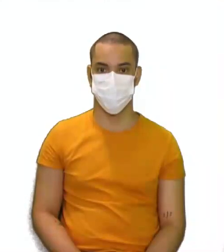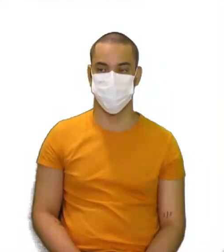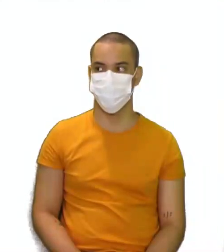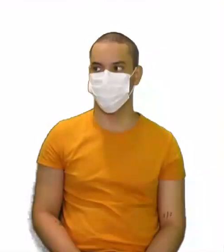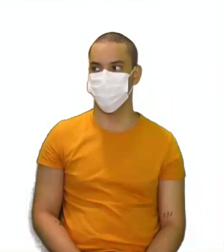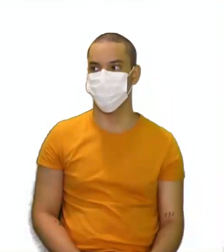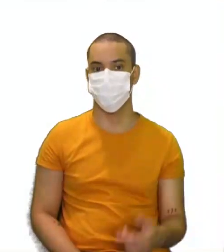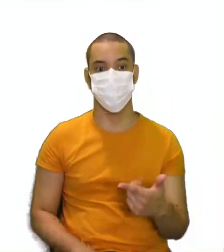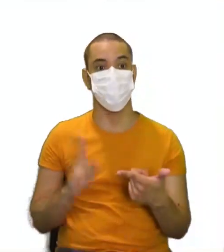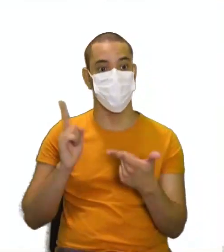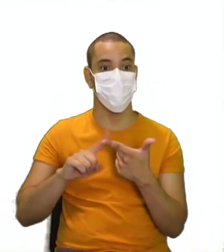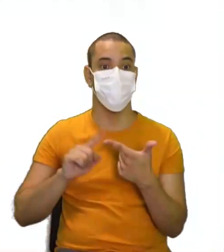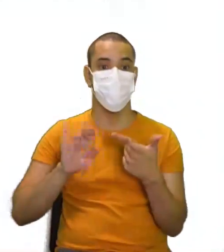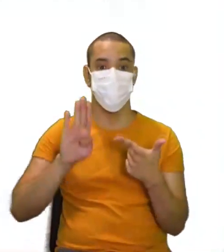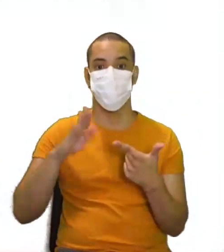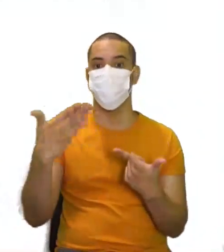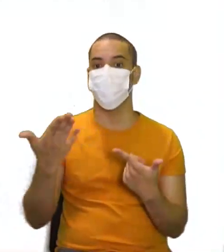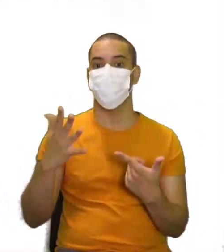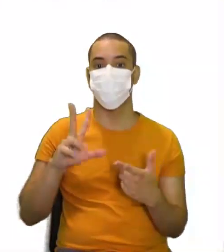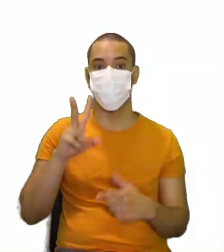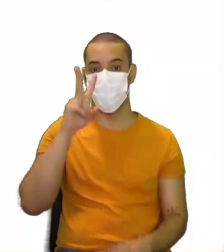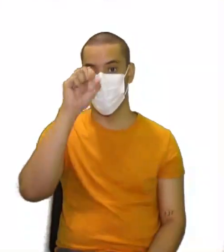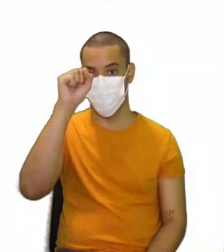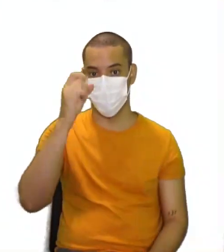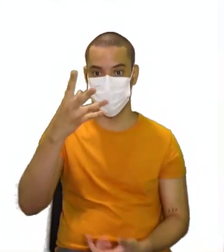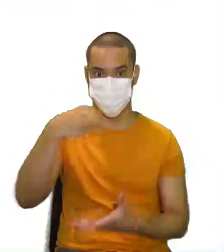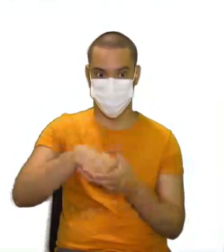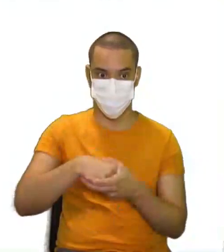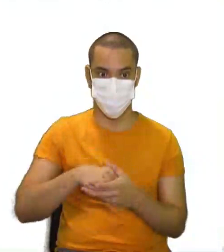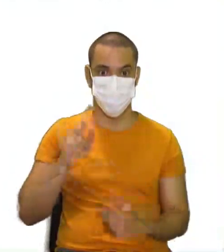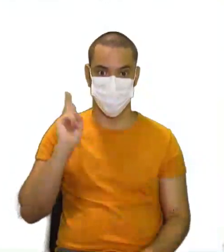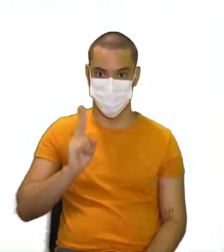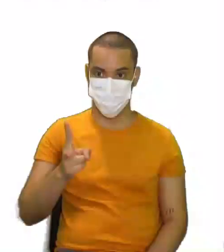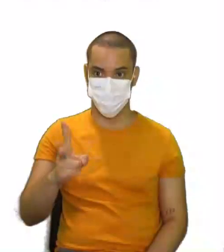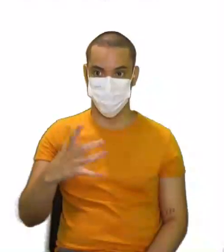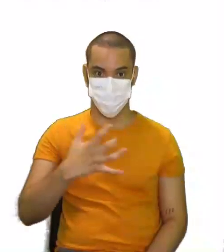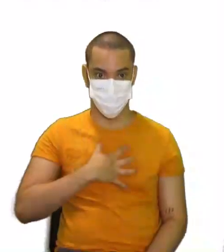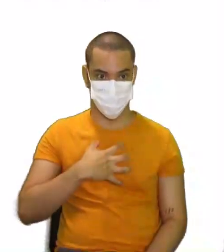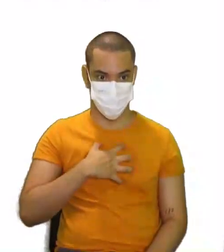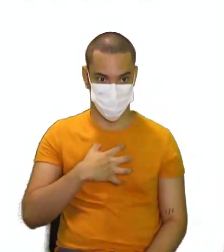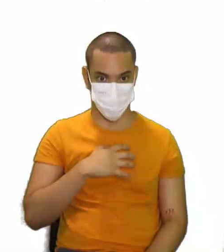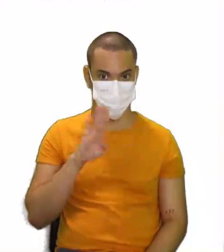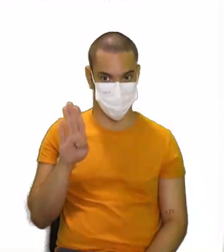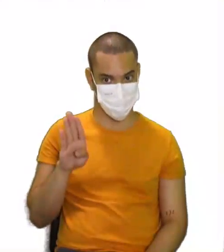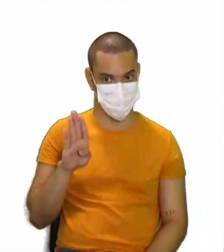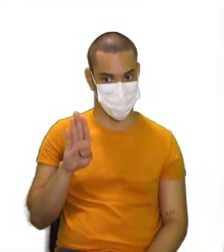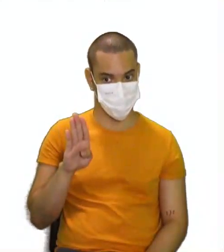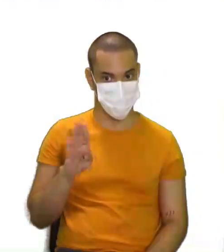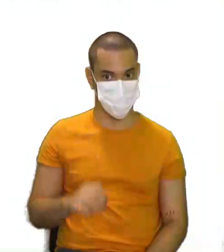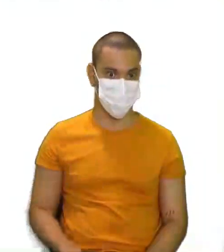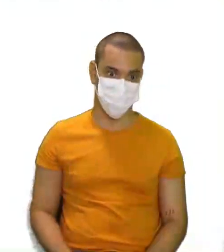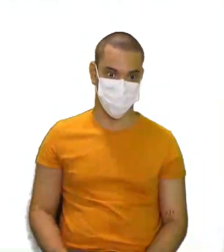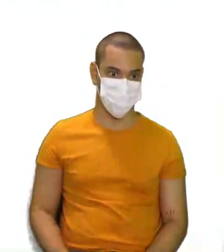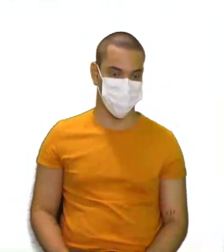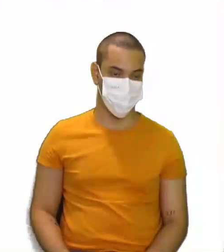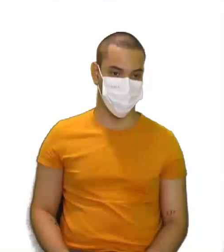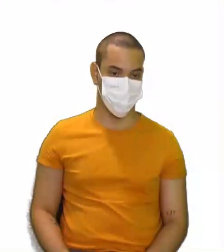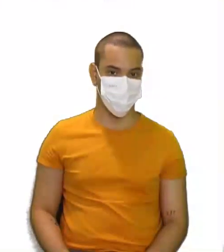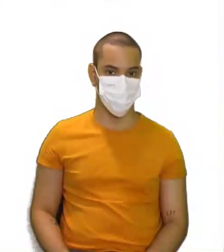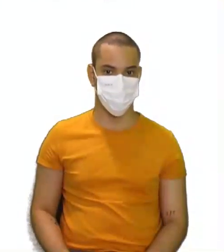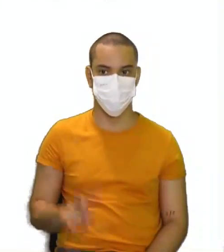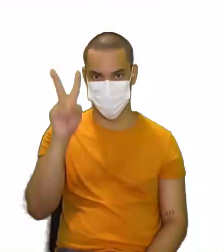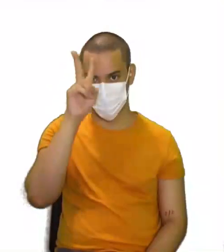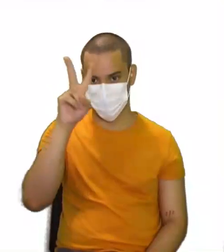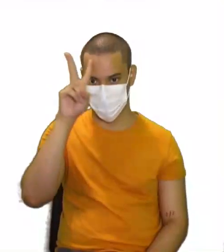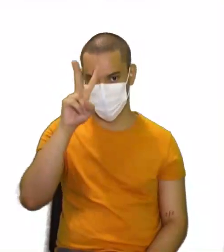Sobre a partícula lançada atua a força magnética, né? A mesma direção e mesmo sentido de B, será que vai estar? Vocês lembram lá como é que é a questão da